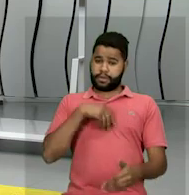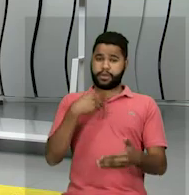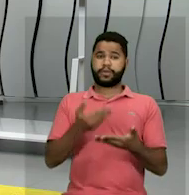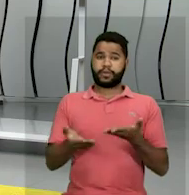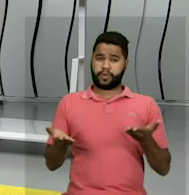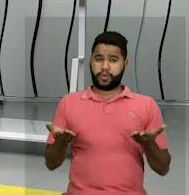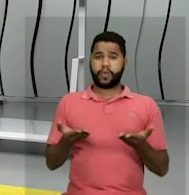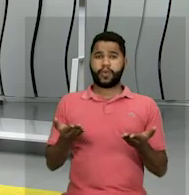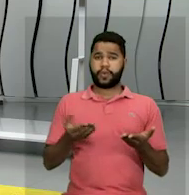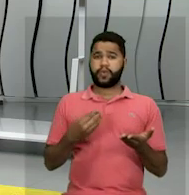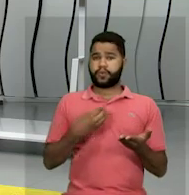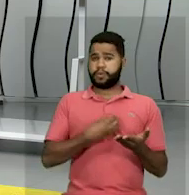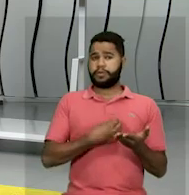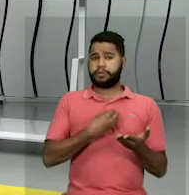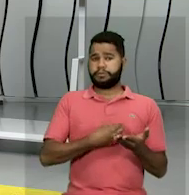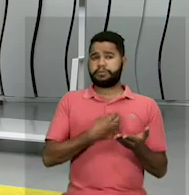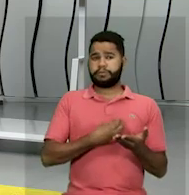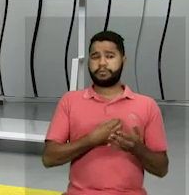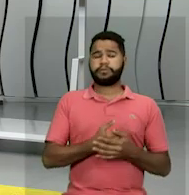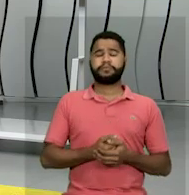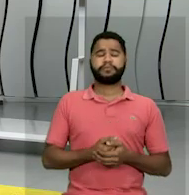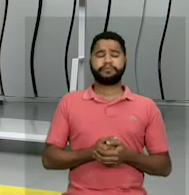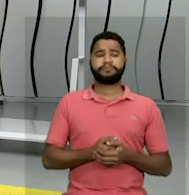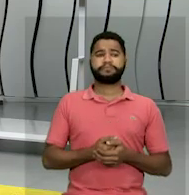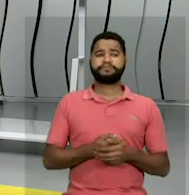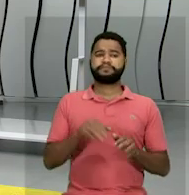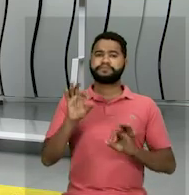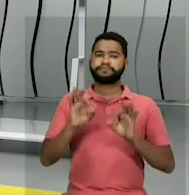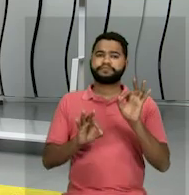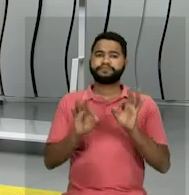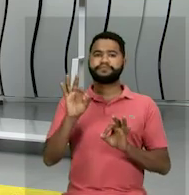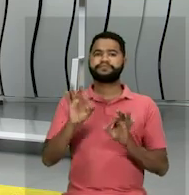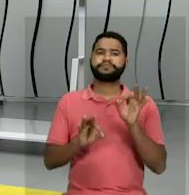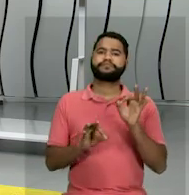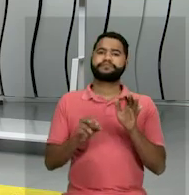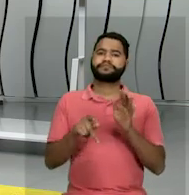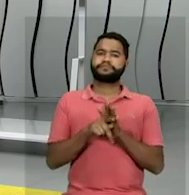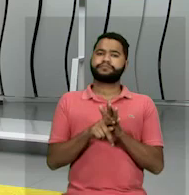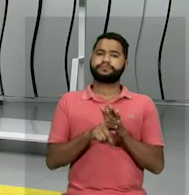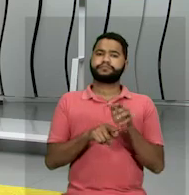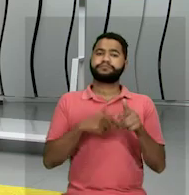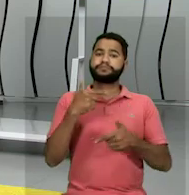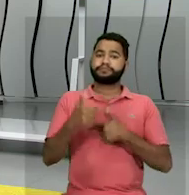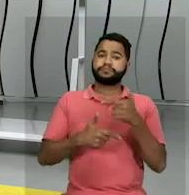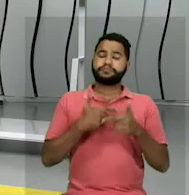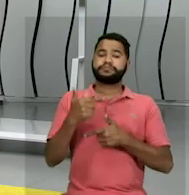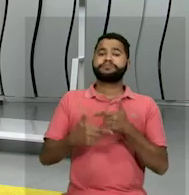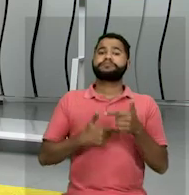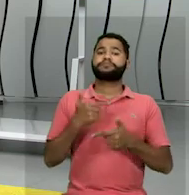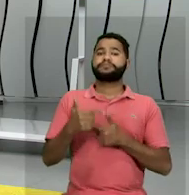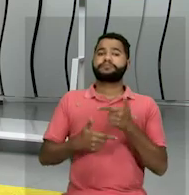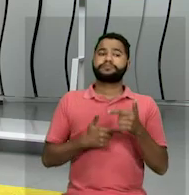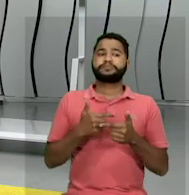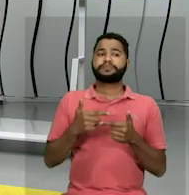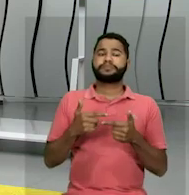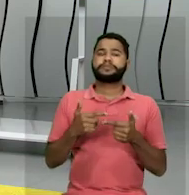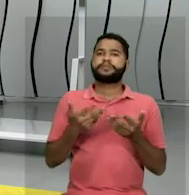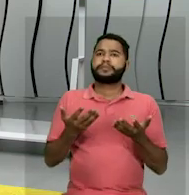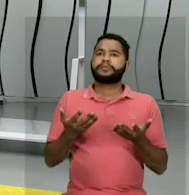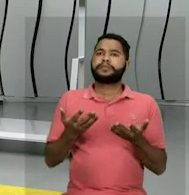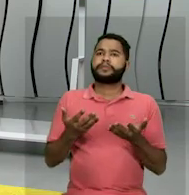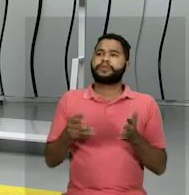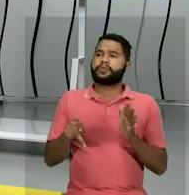tem o Senai, né, que tem ali a formação técnica, preparando para o mundo do trabalho. Ser um trabalhador, ele passa a